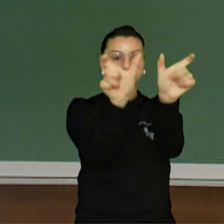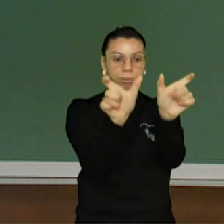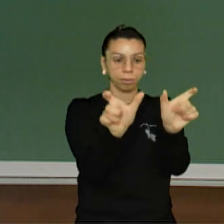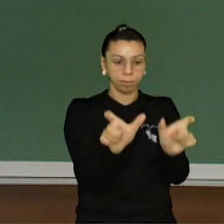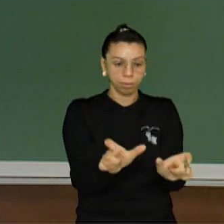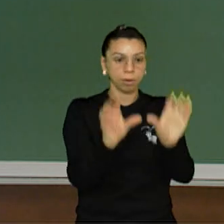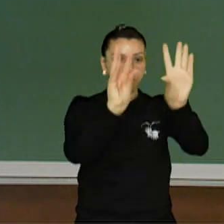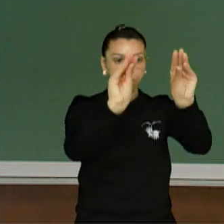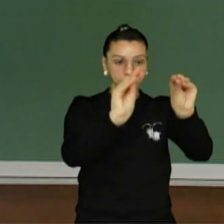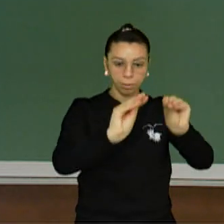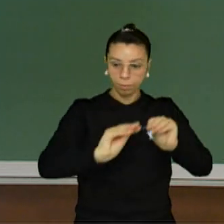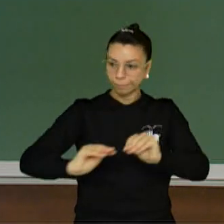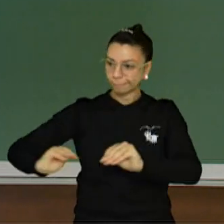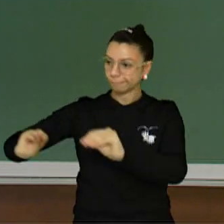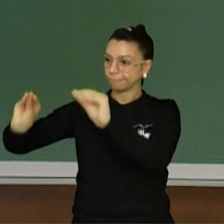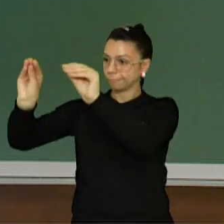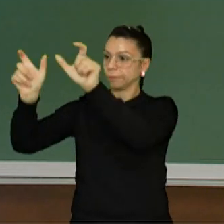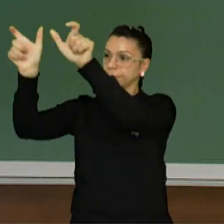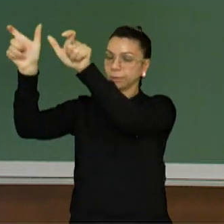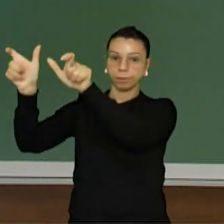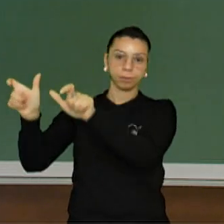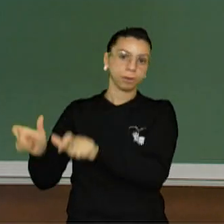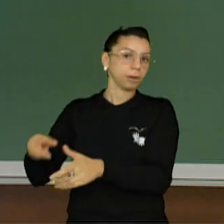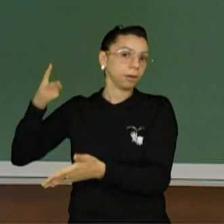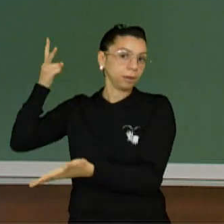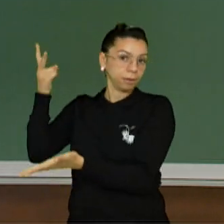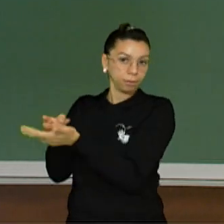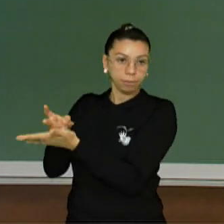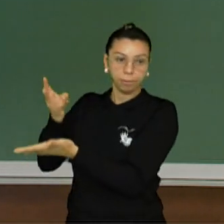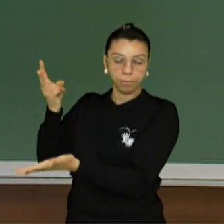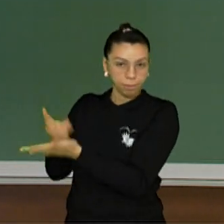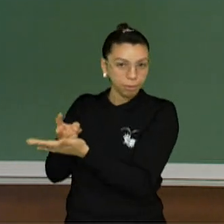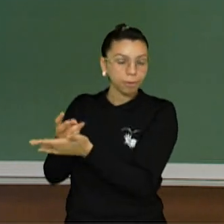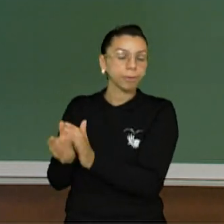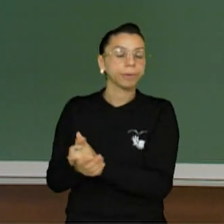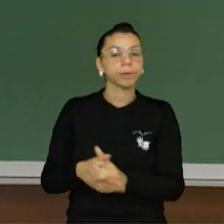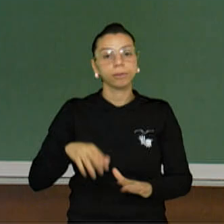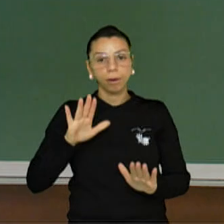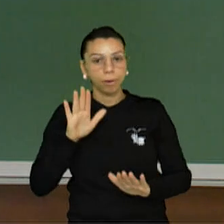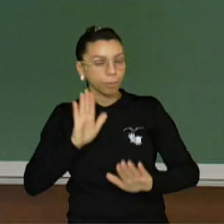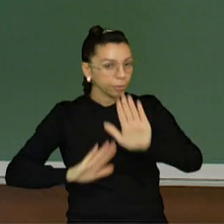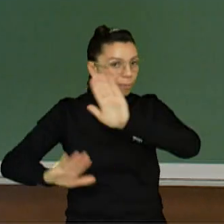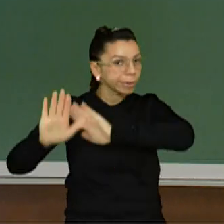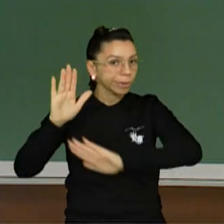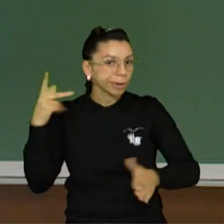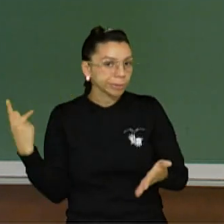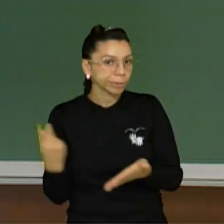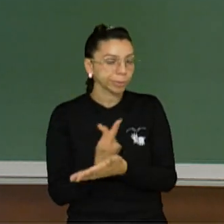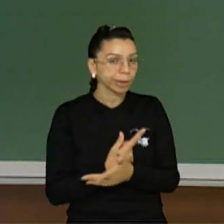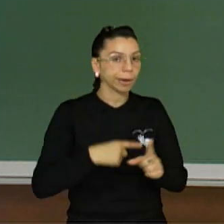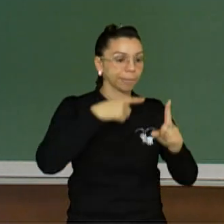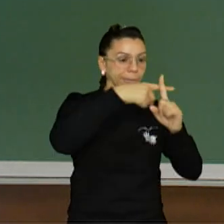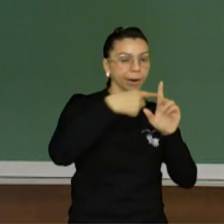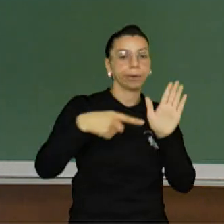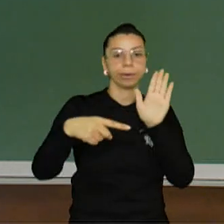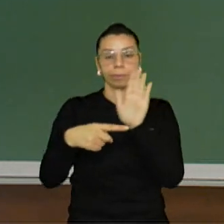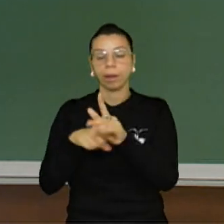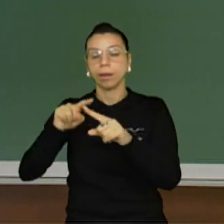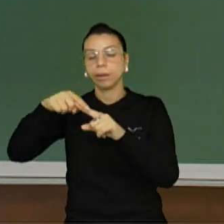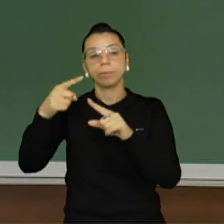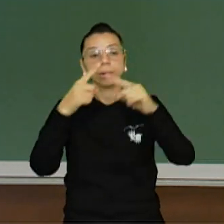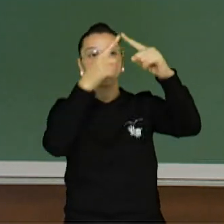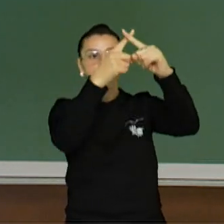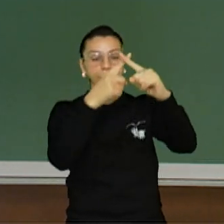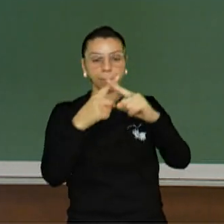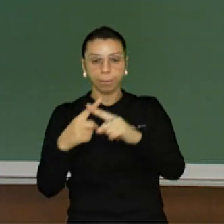primeiras colunas ao lado direito, repete, olha se você não errou nenhum sinal, e aí sai multiplicando. Olha